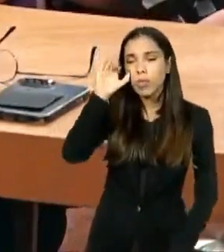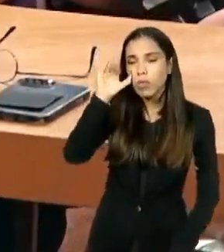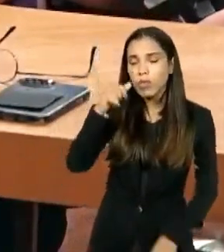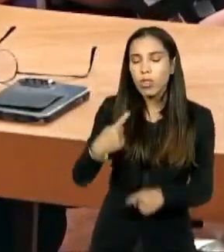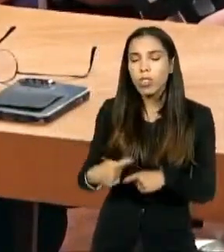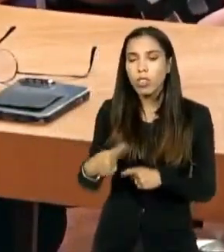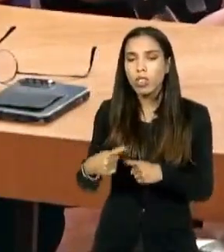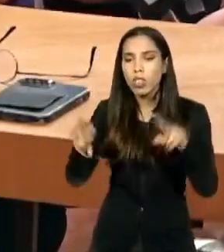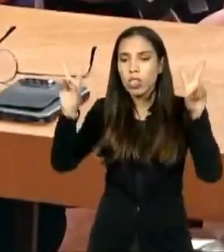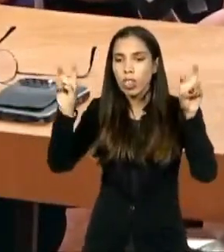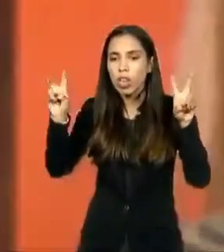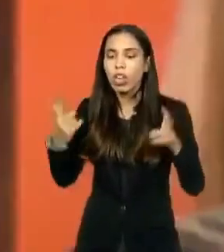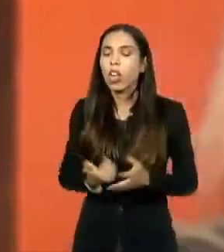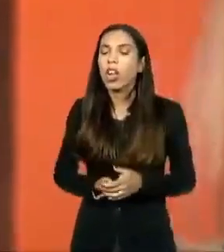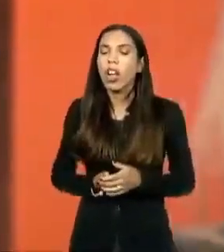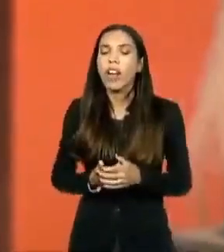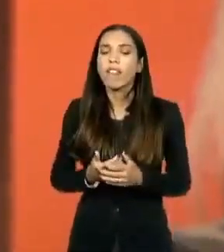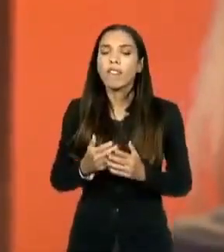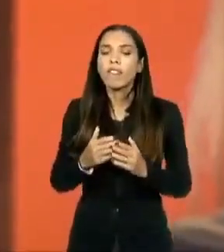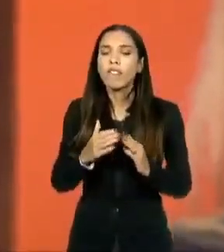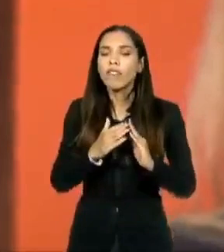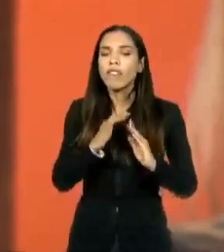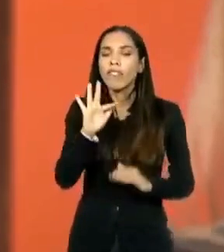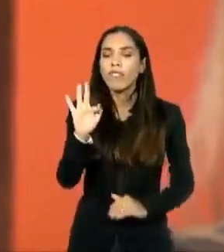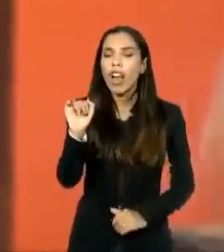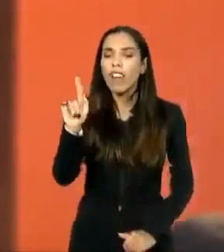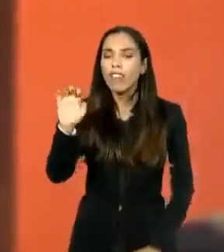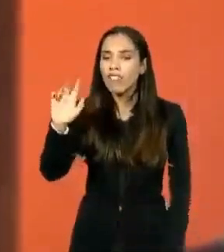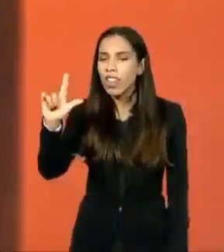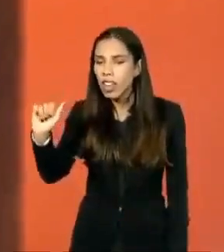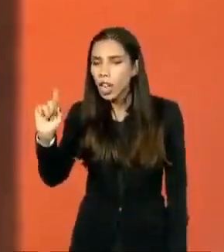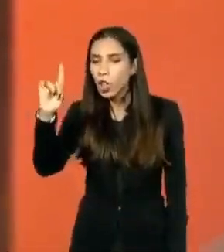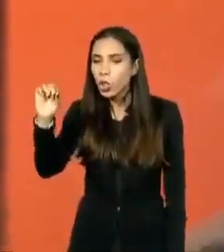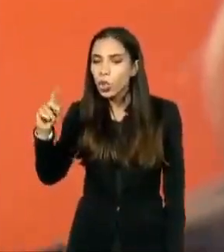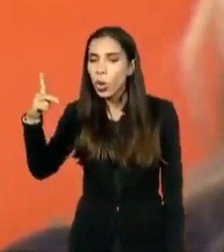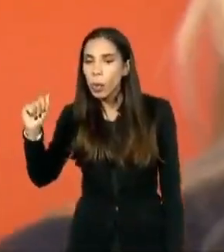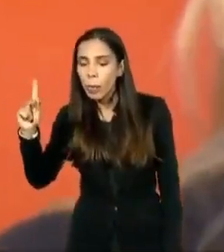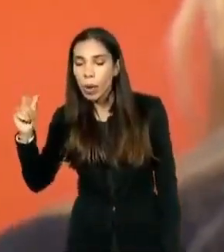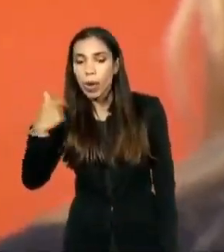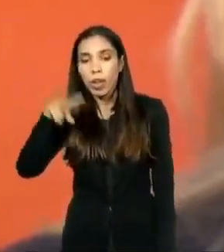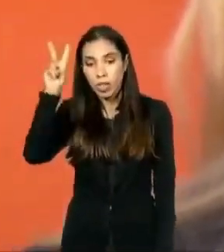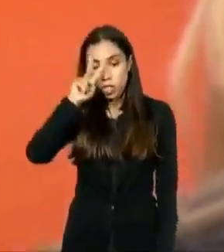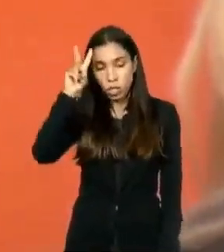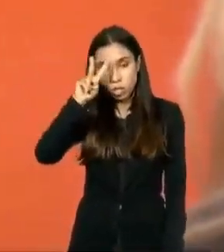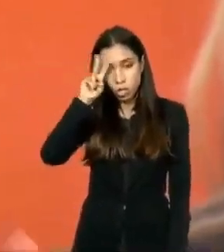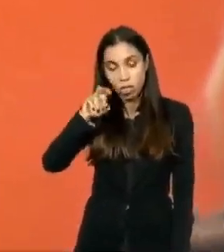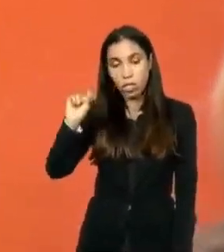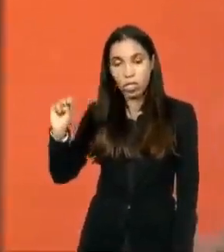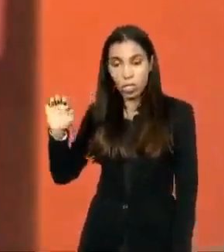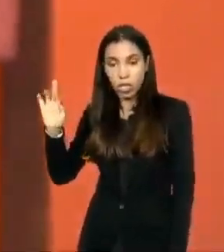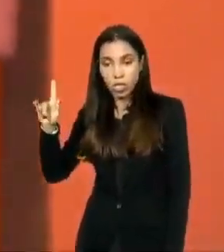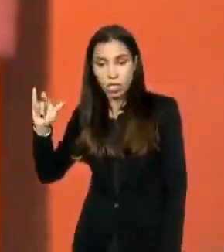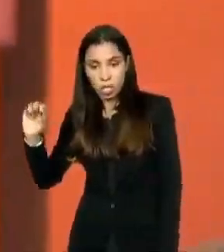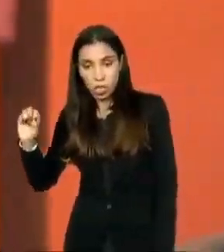o título A Favela do Papa? Ah... O que acontece é o seguinte, contando um pouco a história da trama lá do Sérgio Ricardo, da